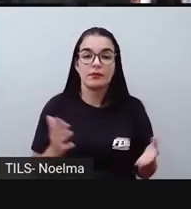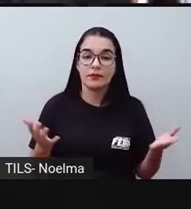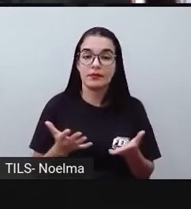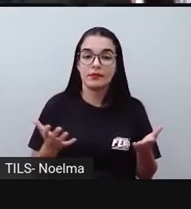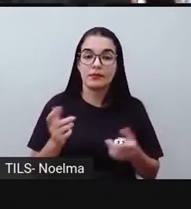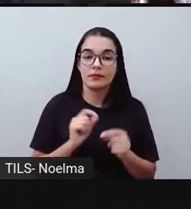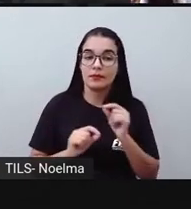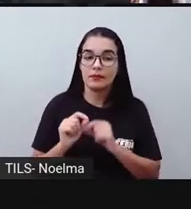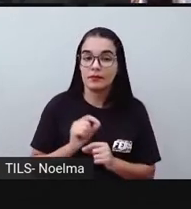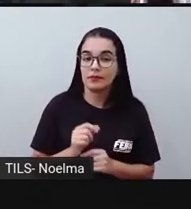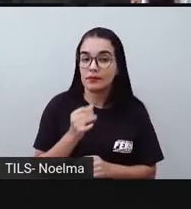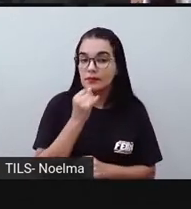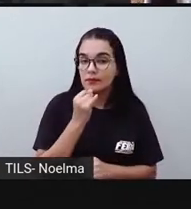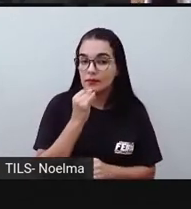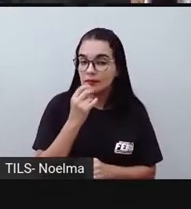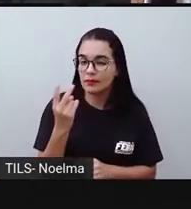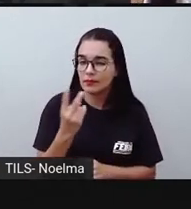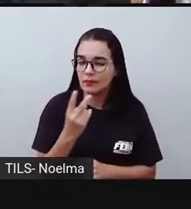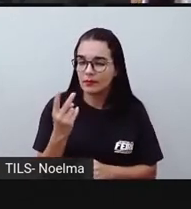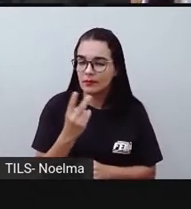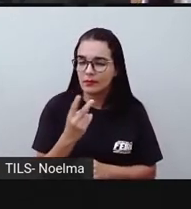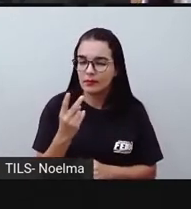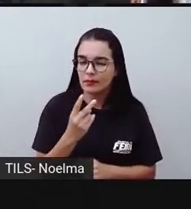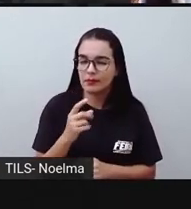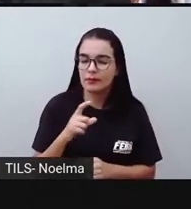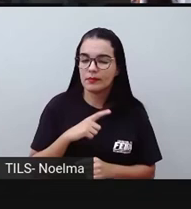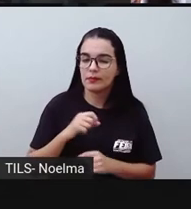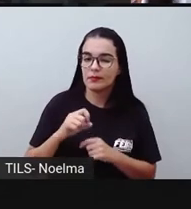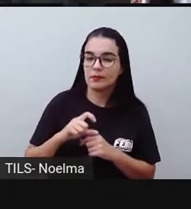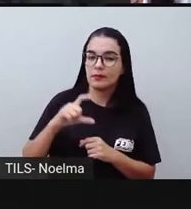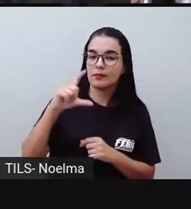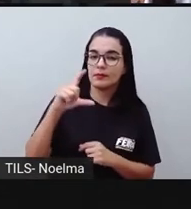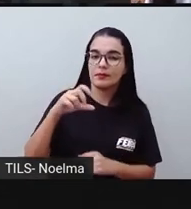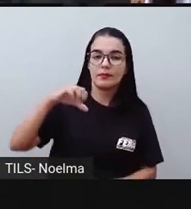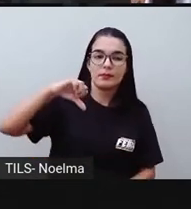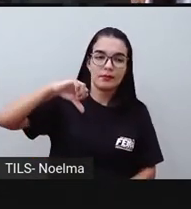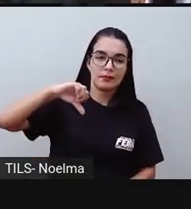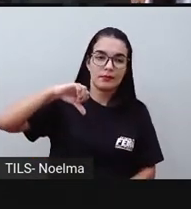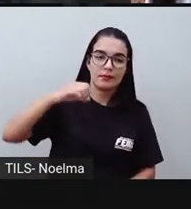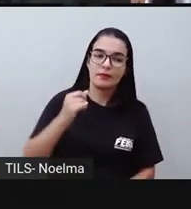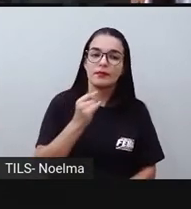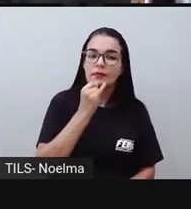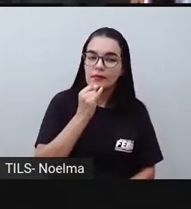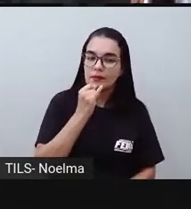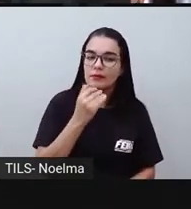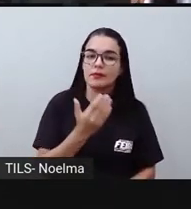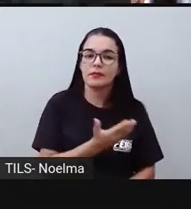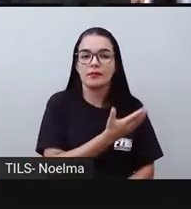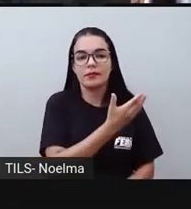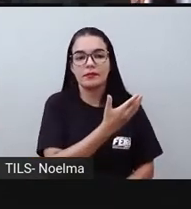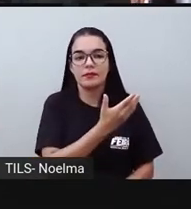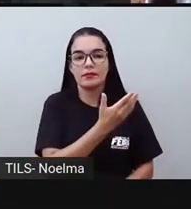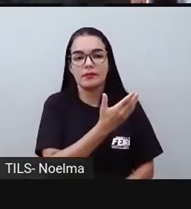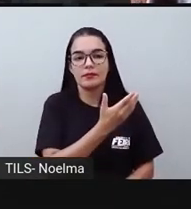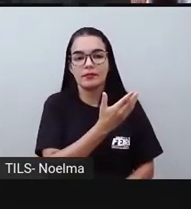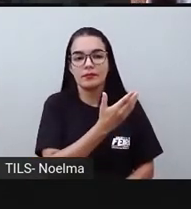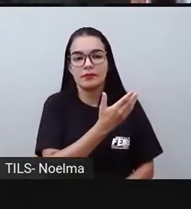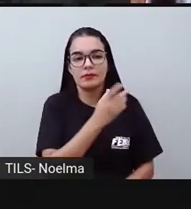Agora faremos um exemplo em que os dois fatores são maiores que 9. E aí a gente já vê um pouquinho mais